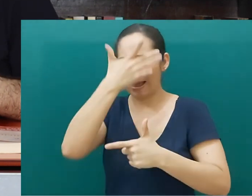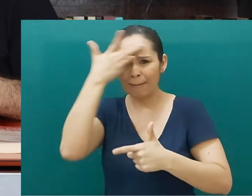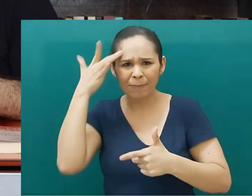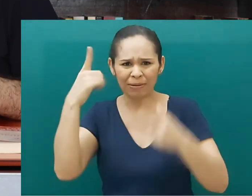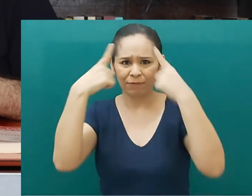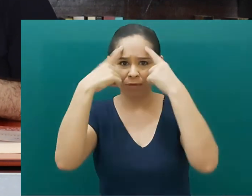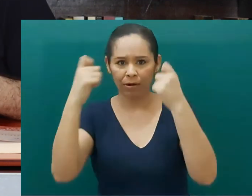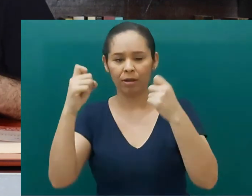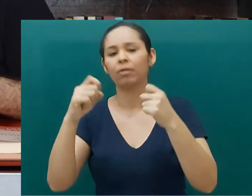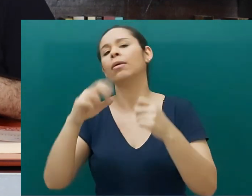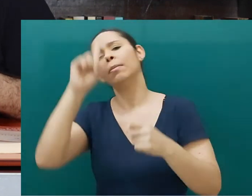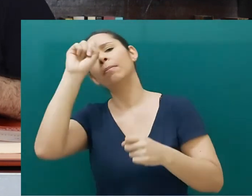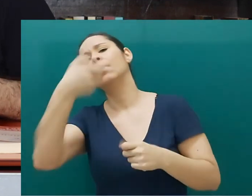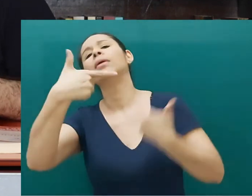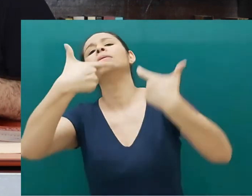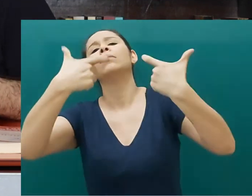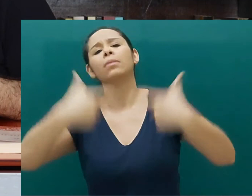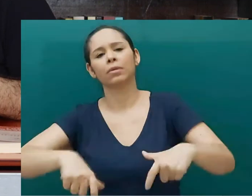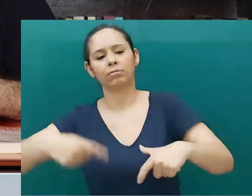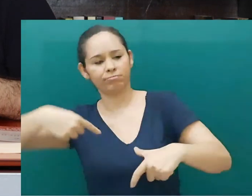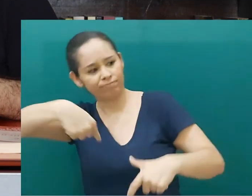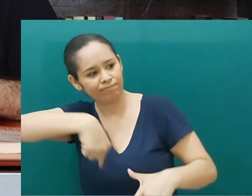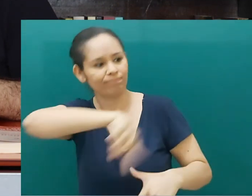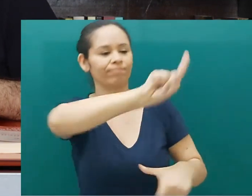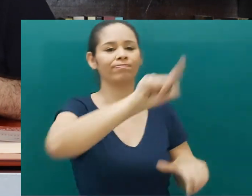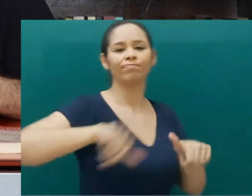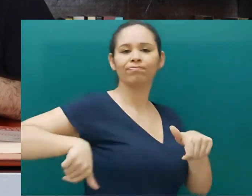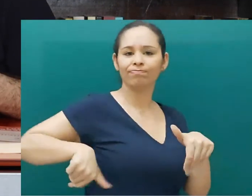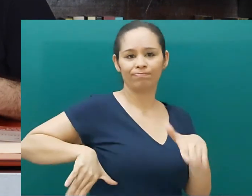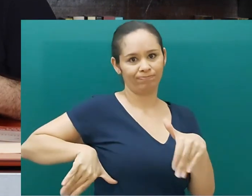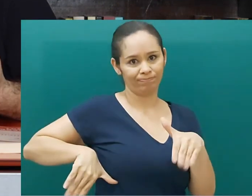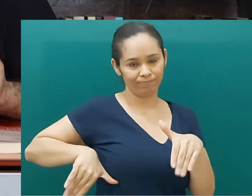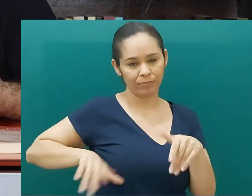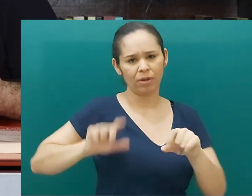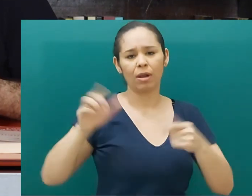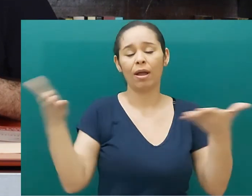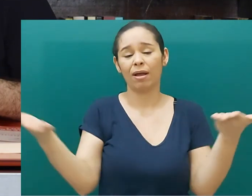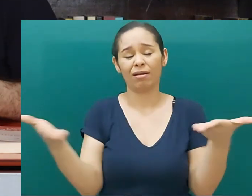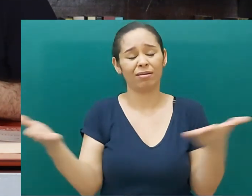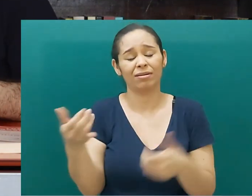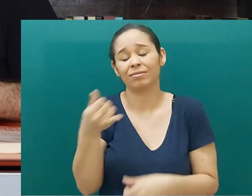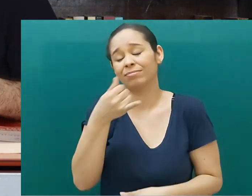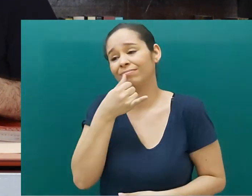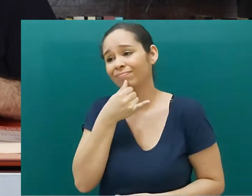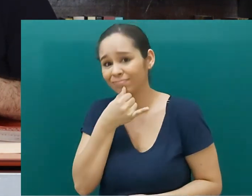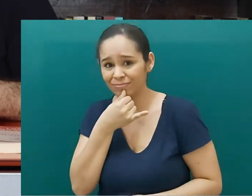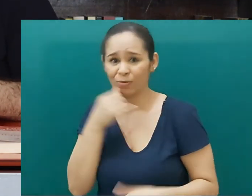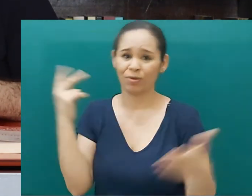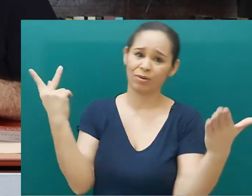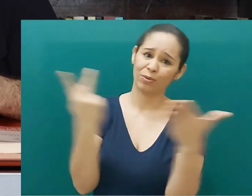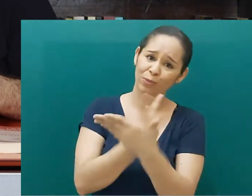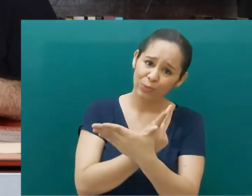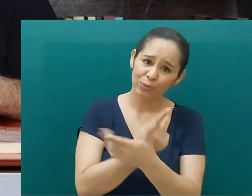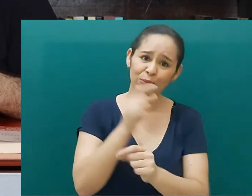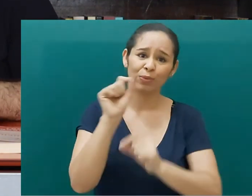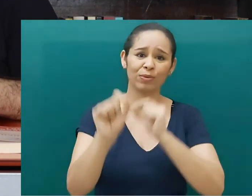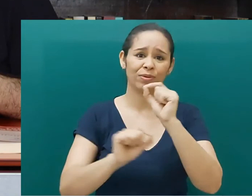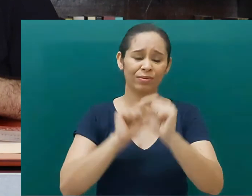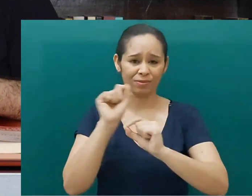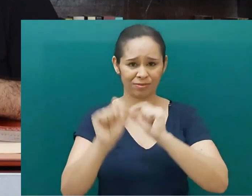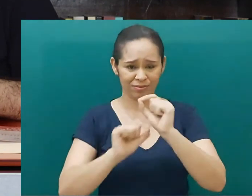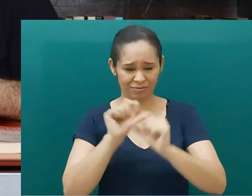deportação militar. E uma das grandes coisas que acontece nesse momento, uma das grandes coisas tristes na realidade, são